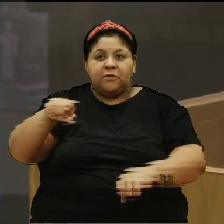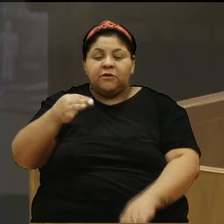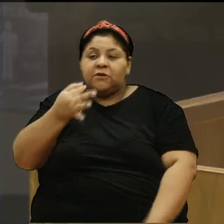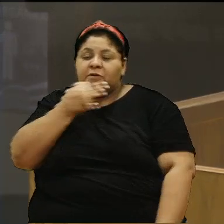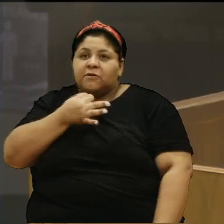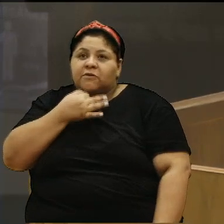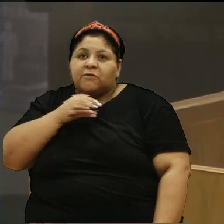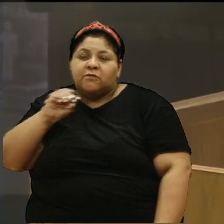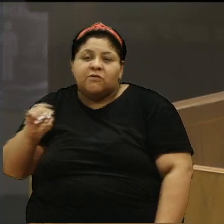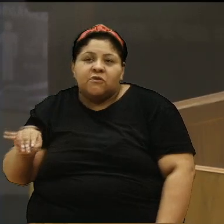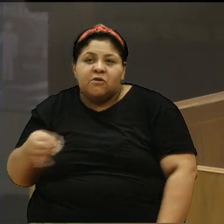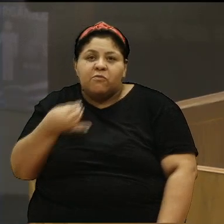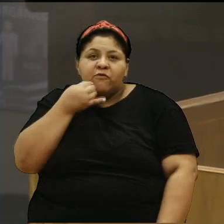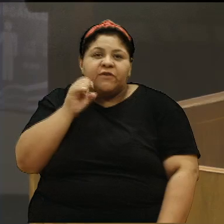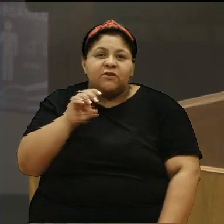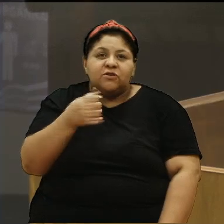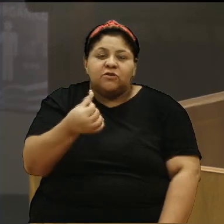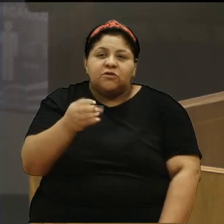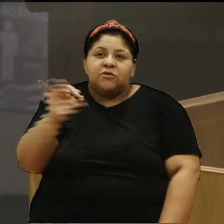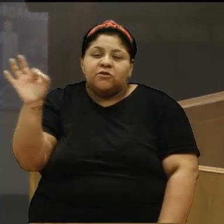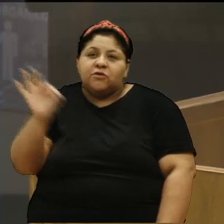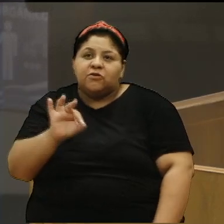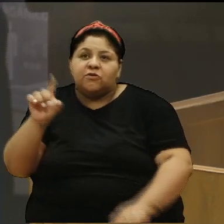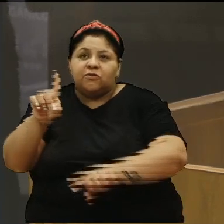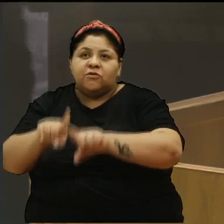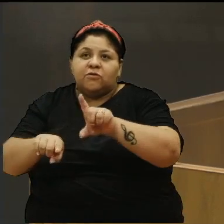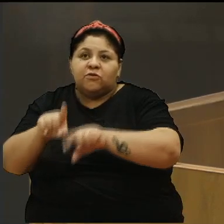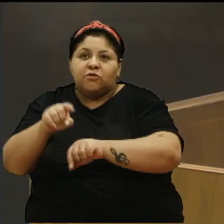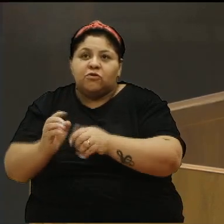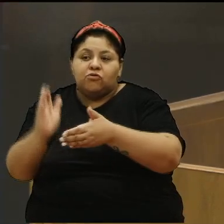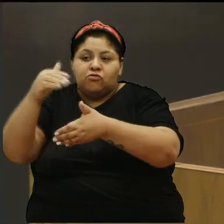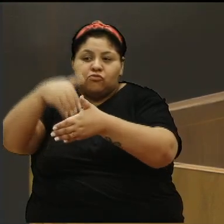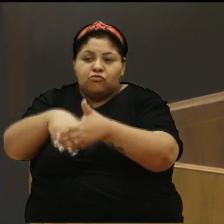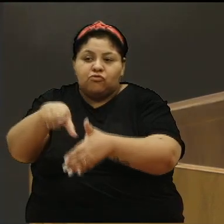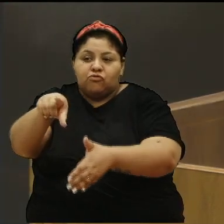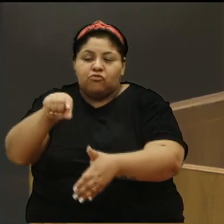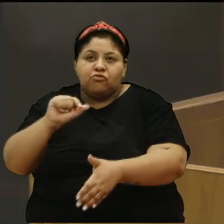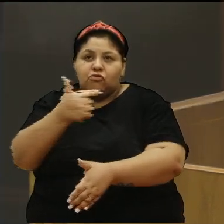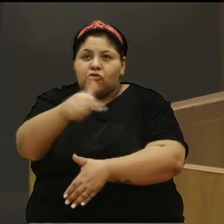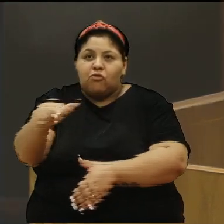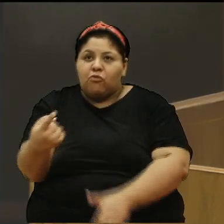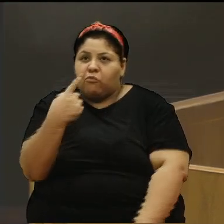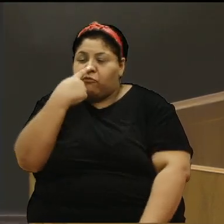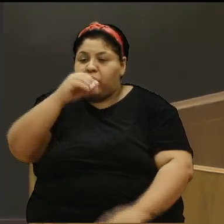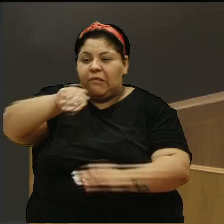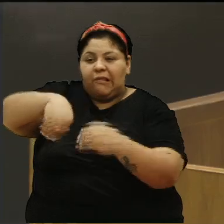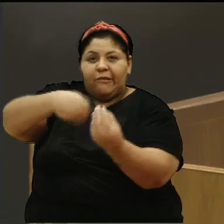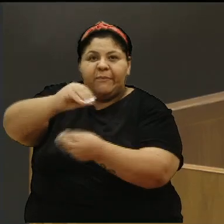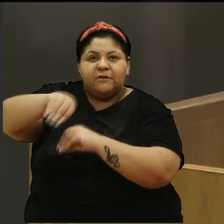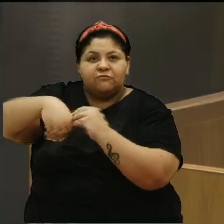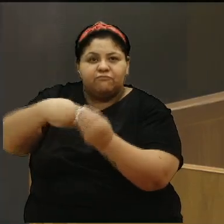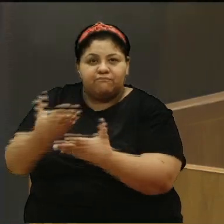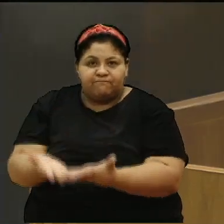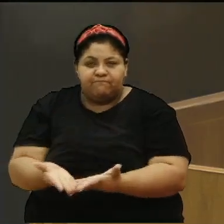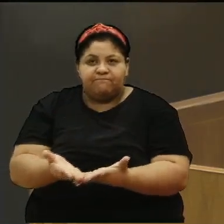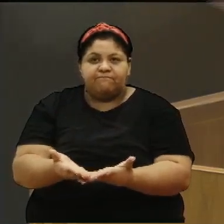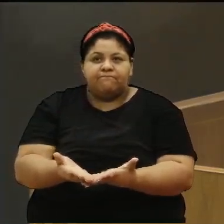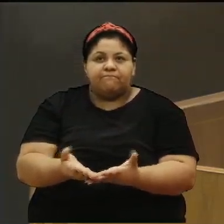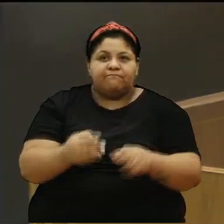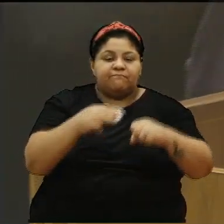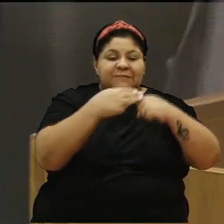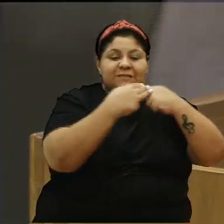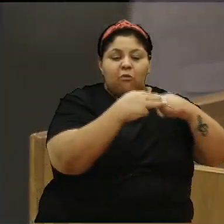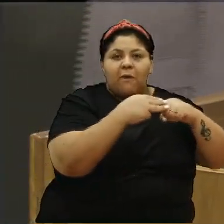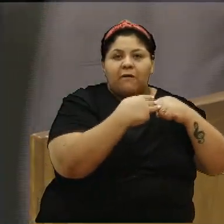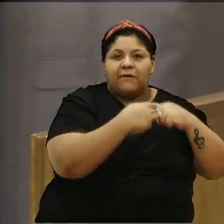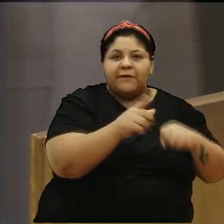só 60% do material que vem no reciclado. O resto é orgânico, é mistura no meio. Em contrapartida, São